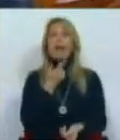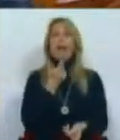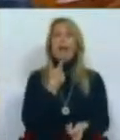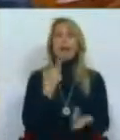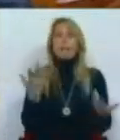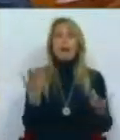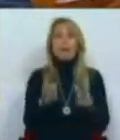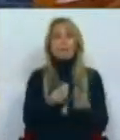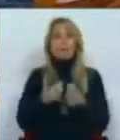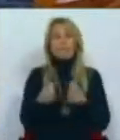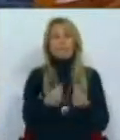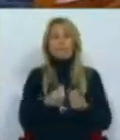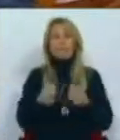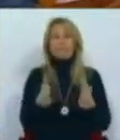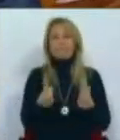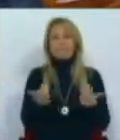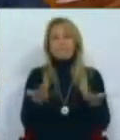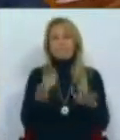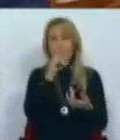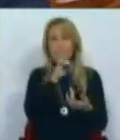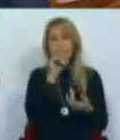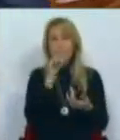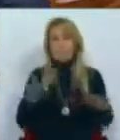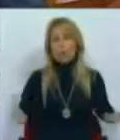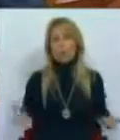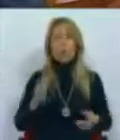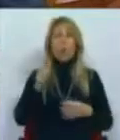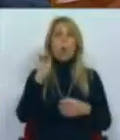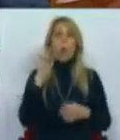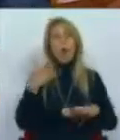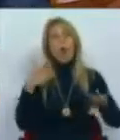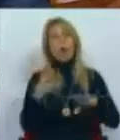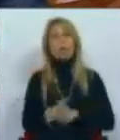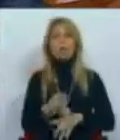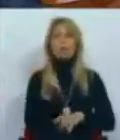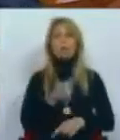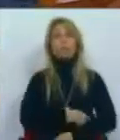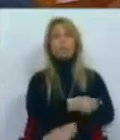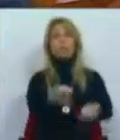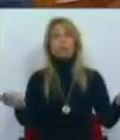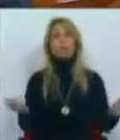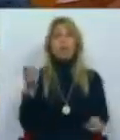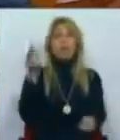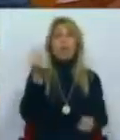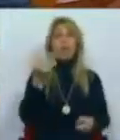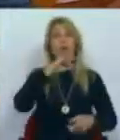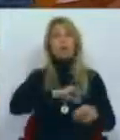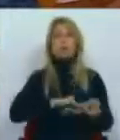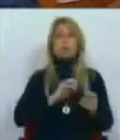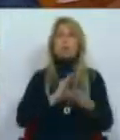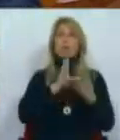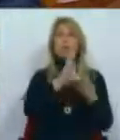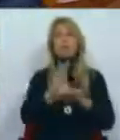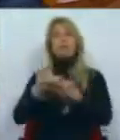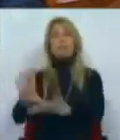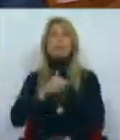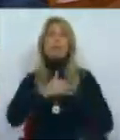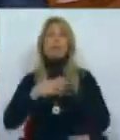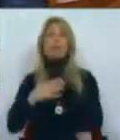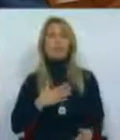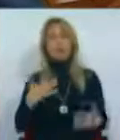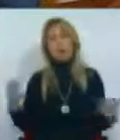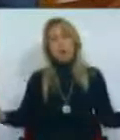pouca substância, ou ainda através da distribuição de dinheiro e de subsídio às empresas. Ora, não só